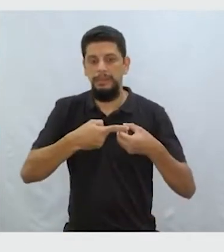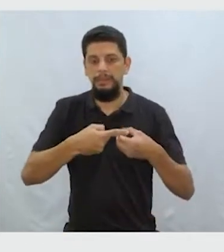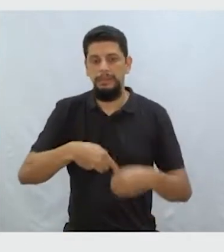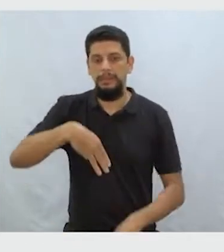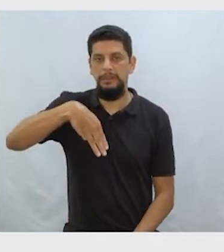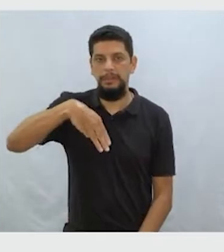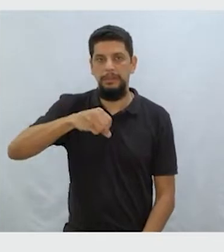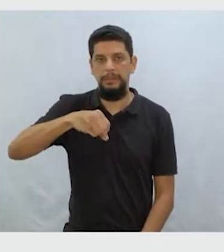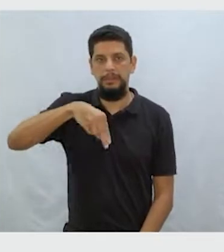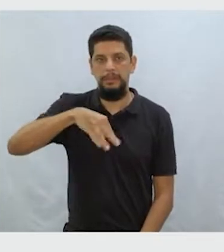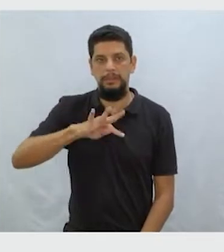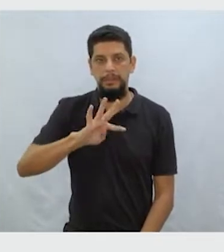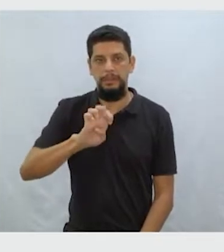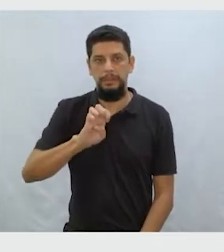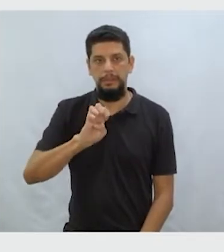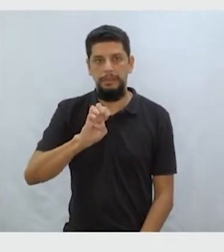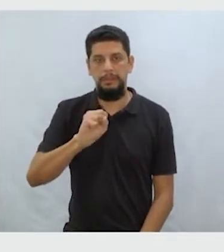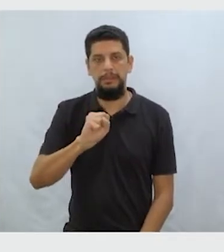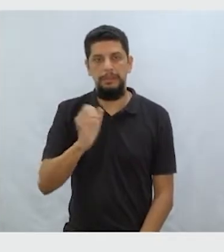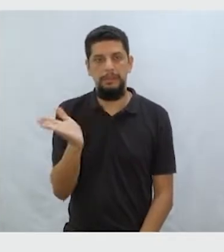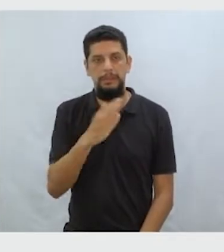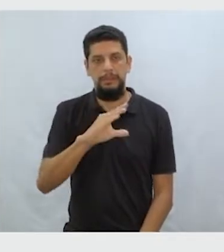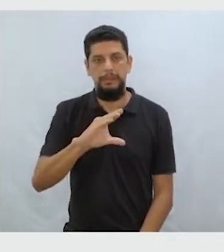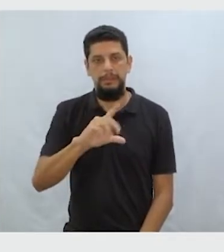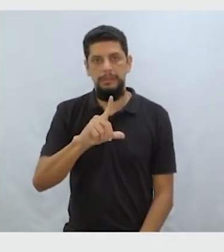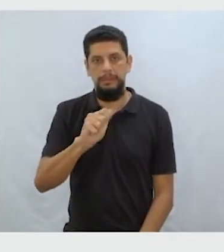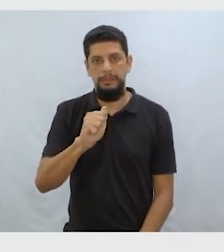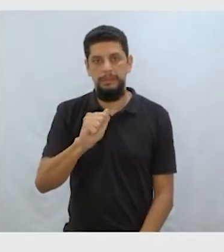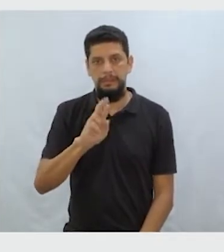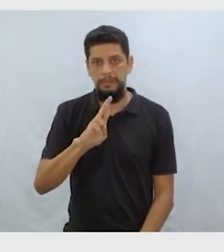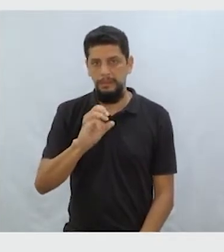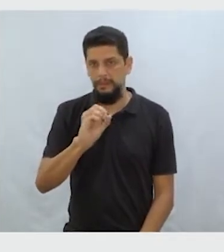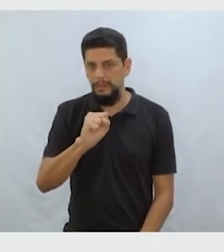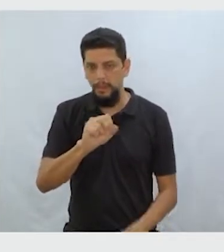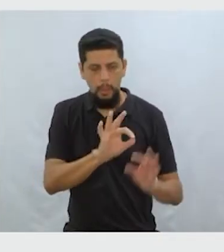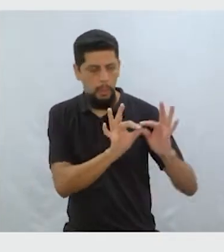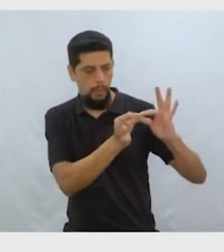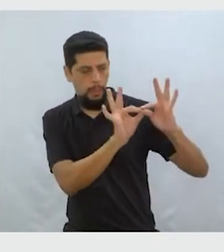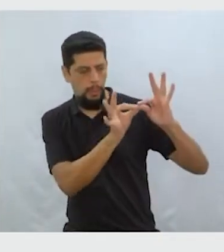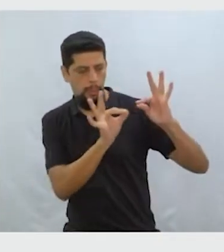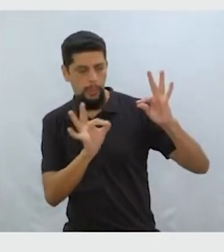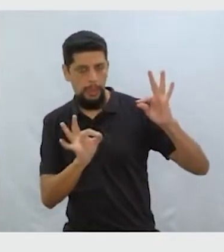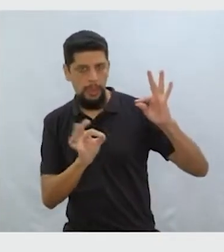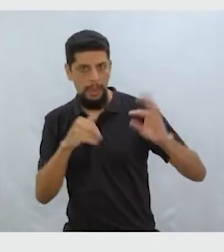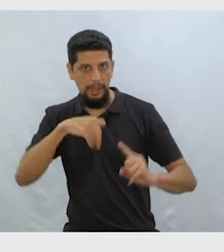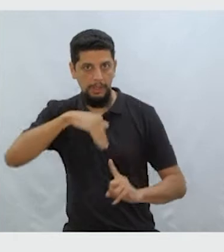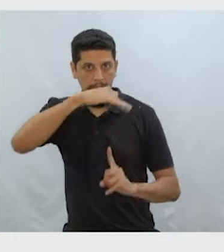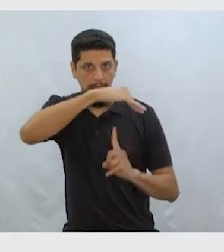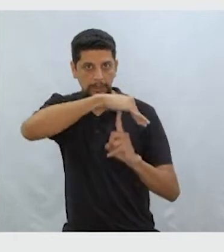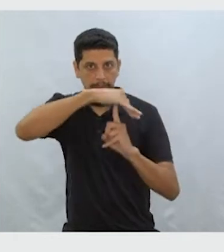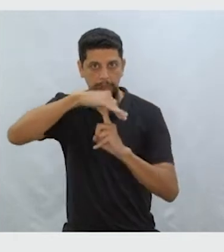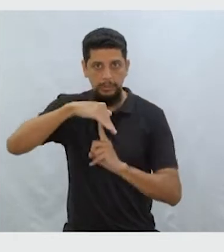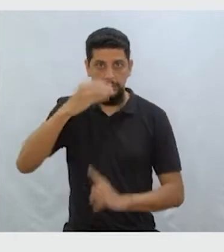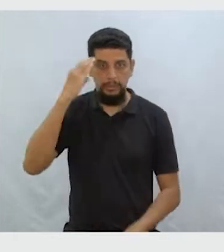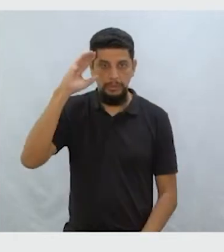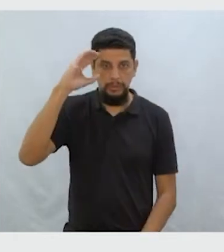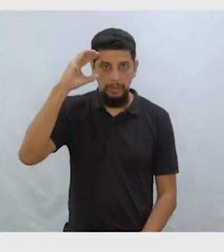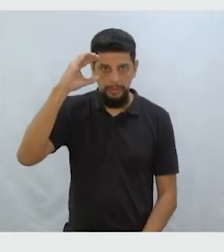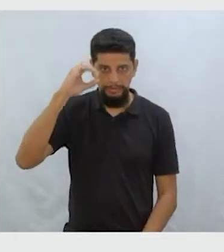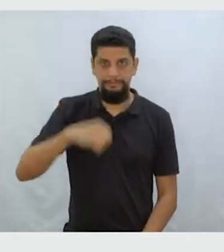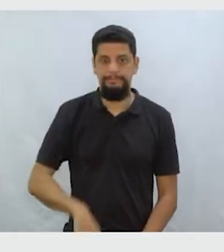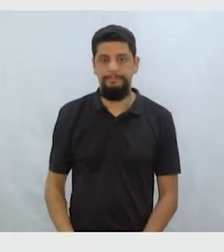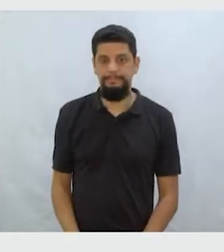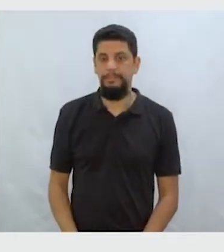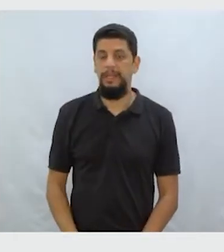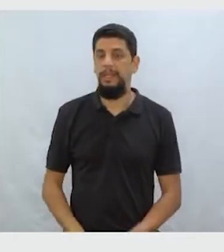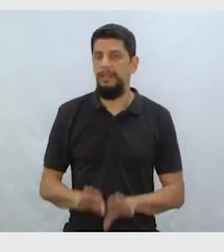chamada Montes Claros Olhem só como Minas Gerais fica distante de Curitiba mas nós